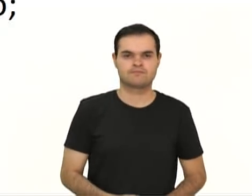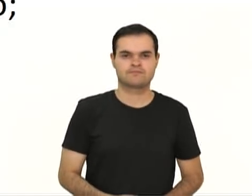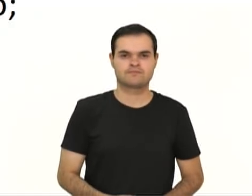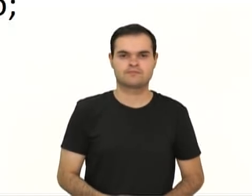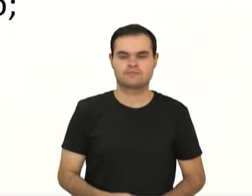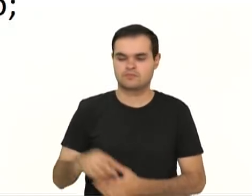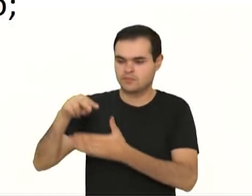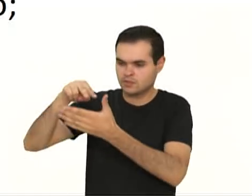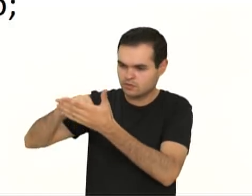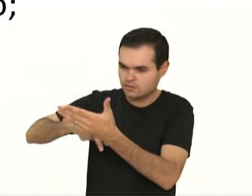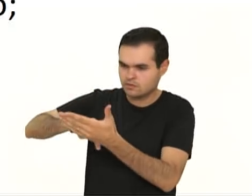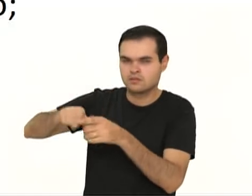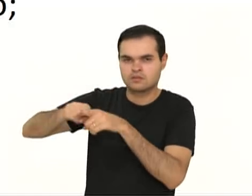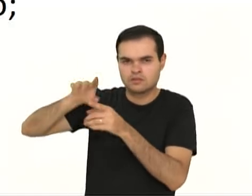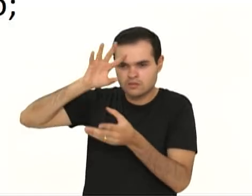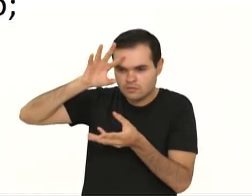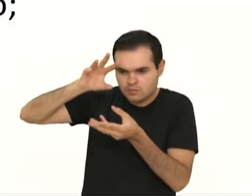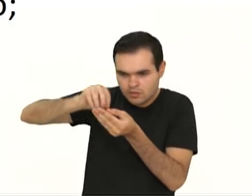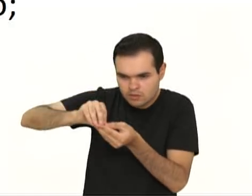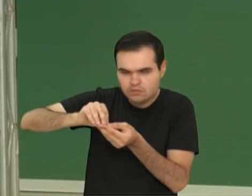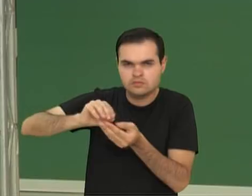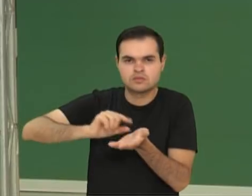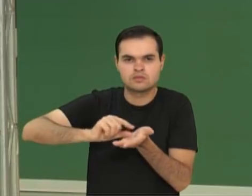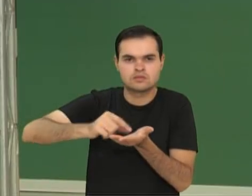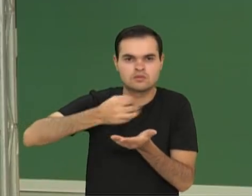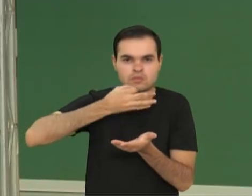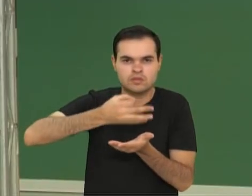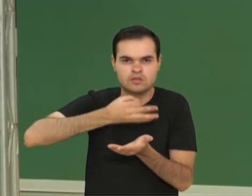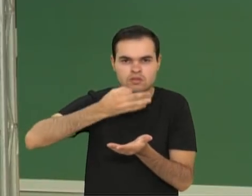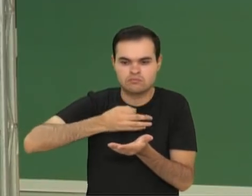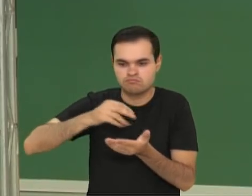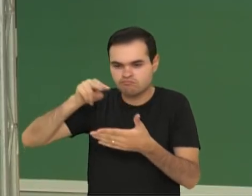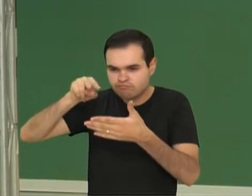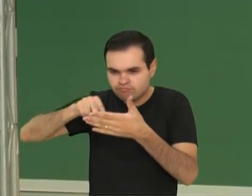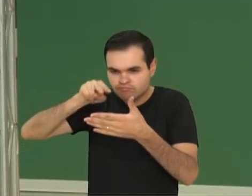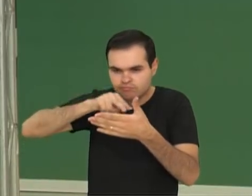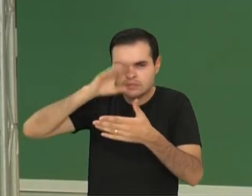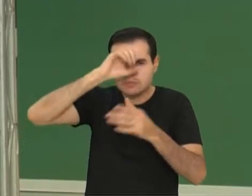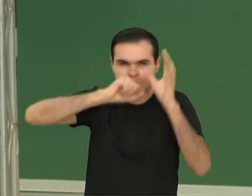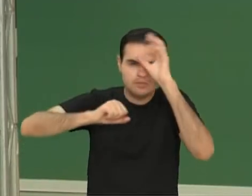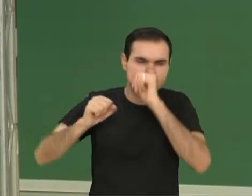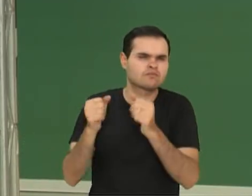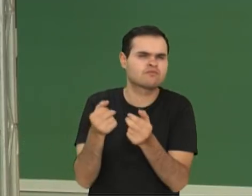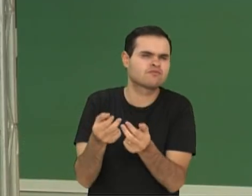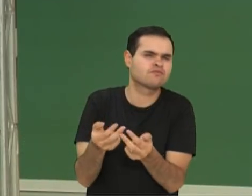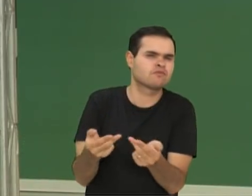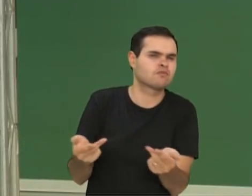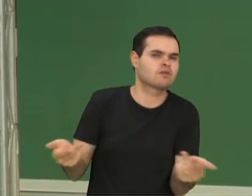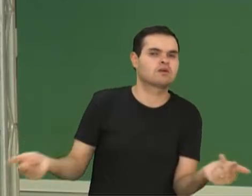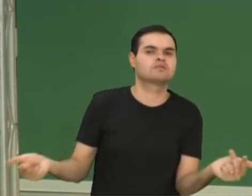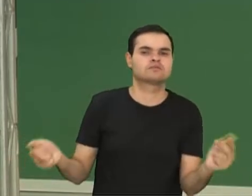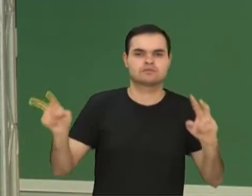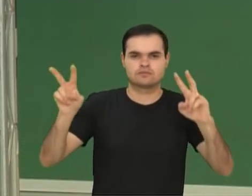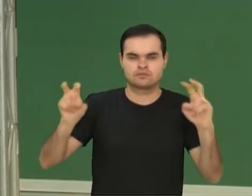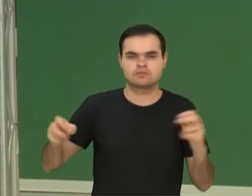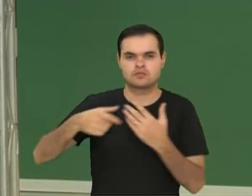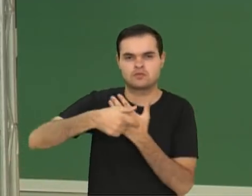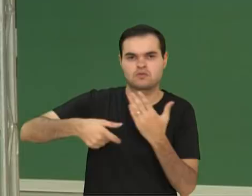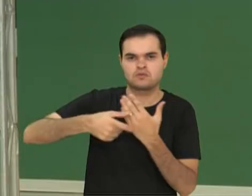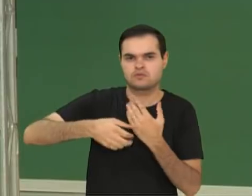Leitura e compreensão de artigo de opinião. Lemos um artigo, aprendemos várias coisas através da opinião do